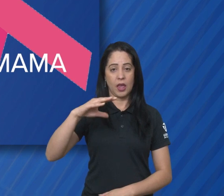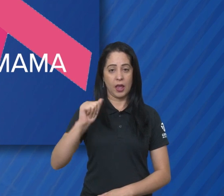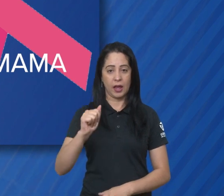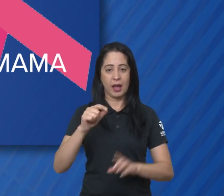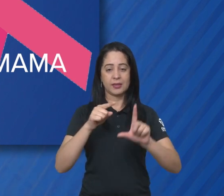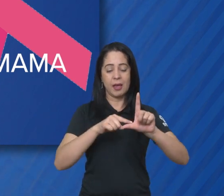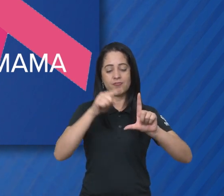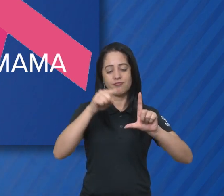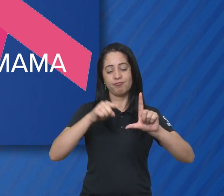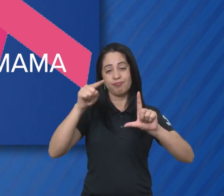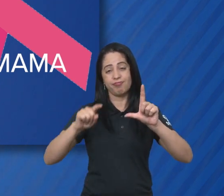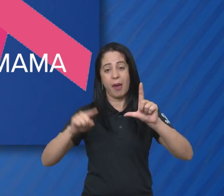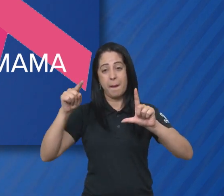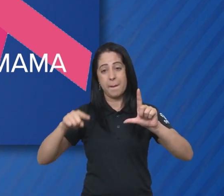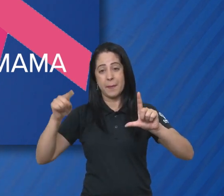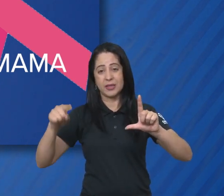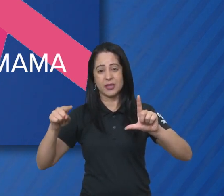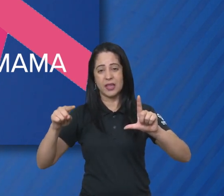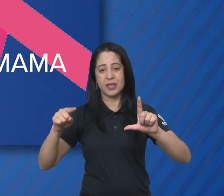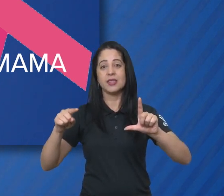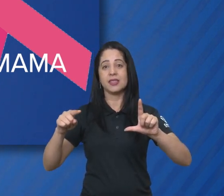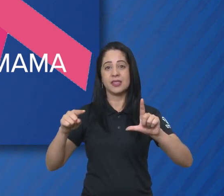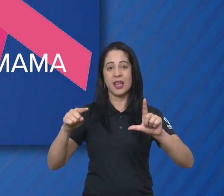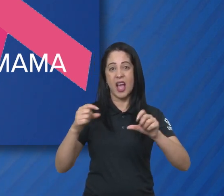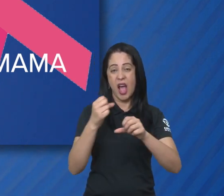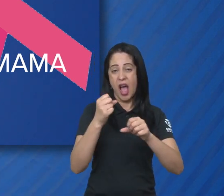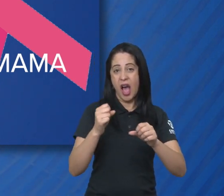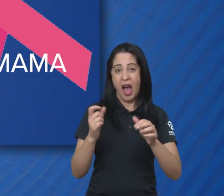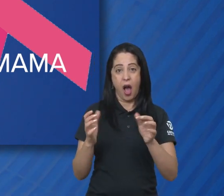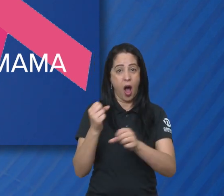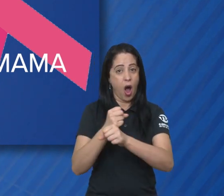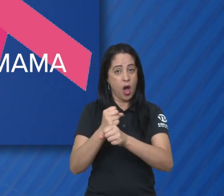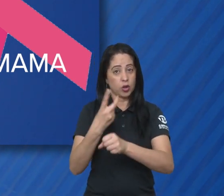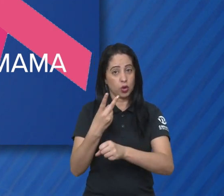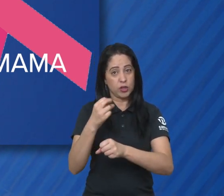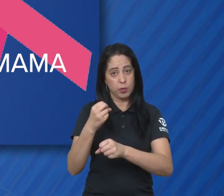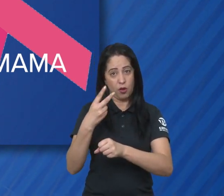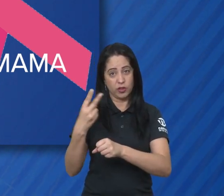de Câncer, no Brasil, a estimativa é que até o fim deste ano,